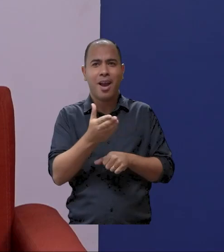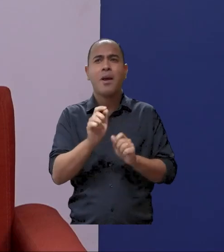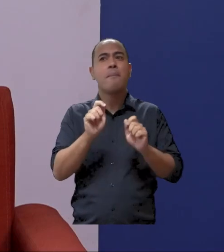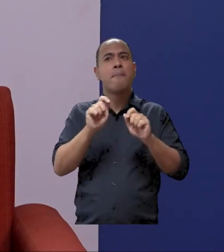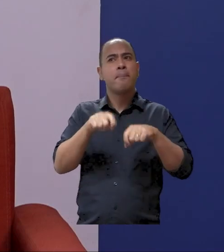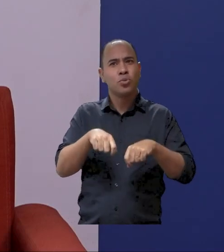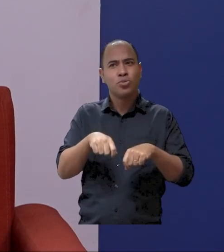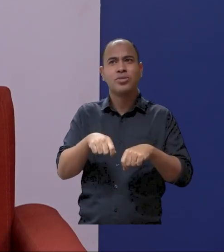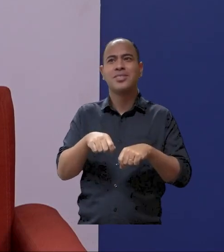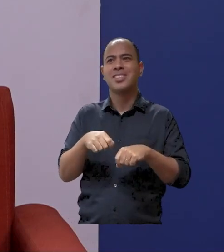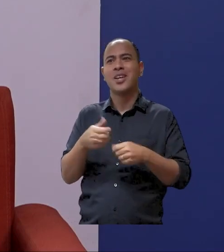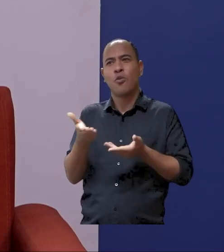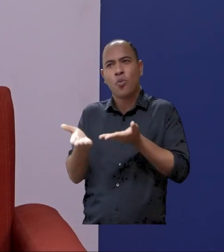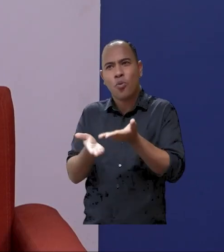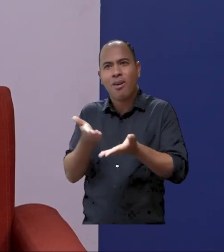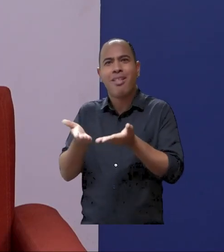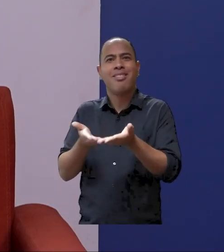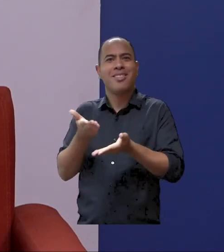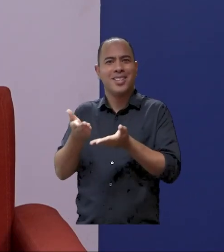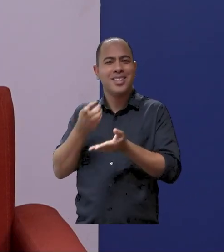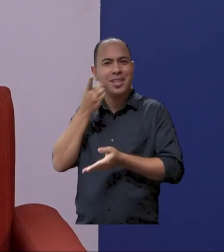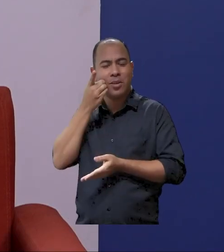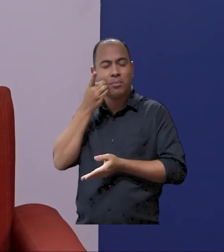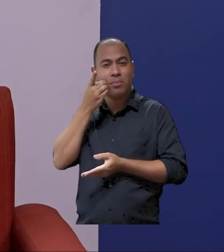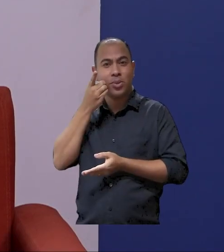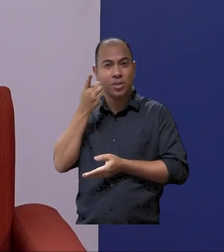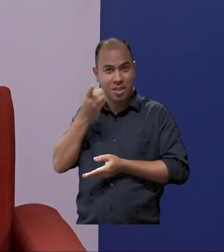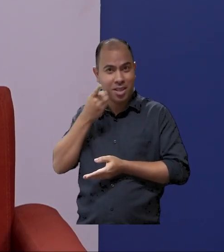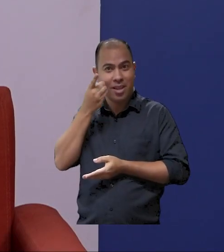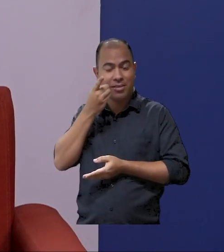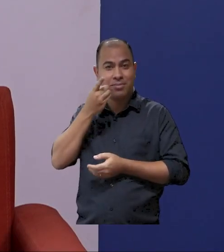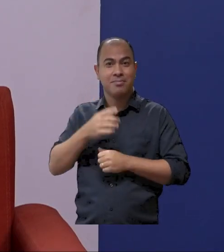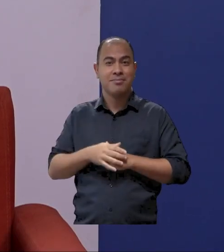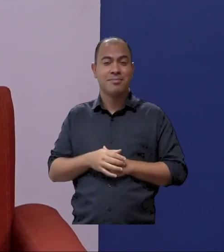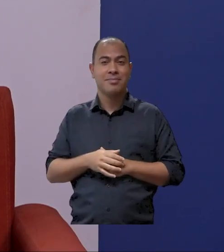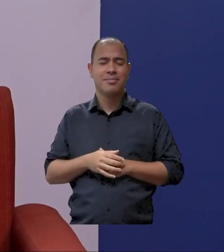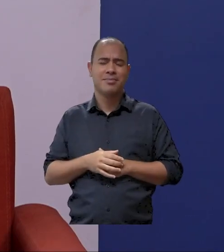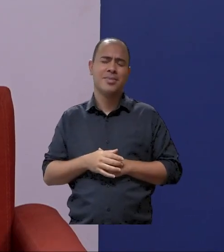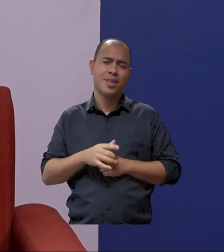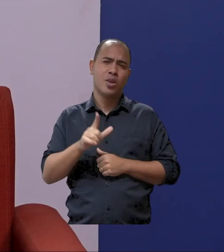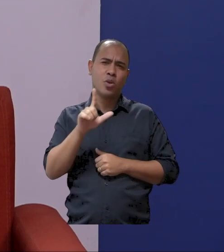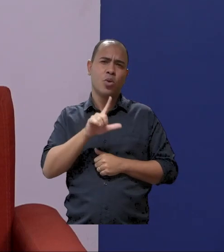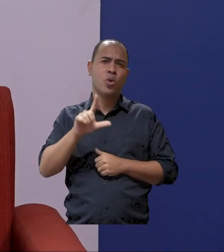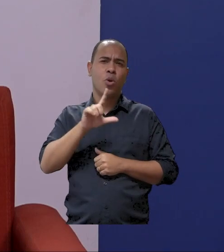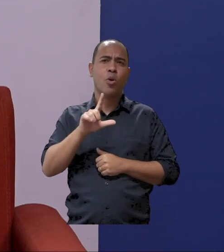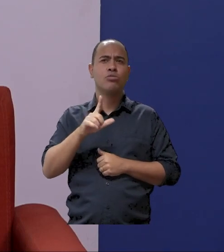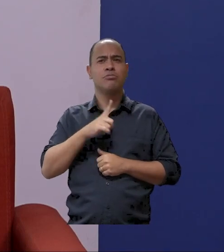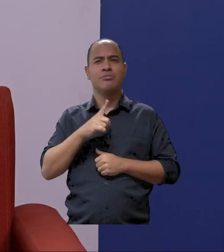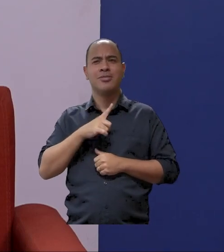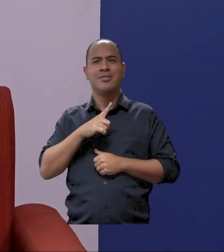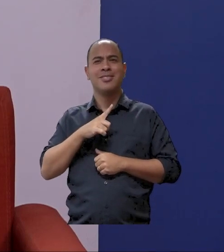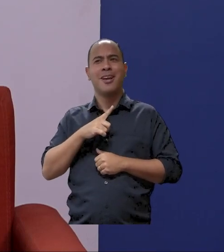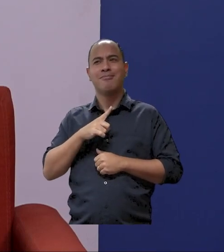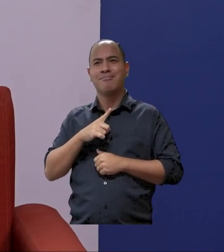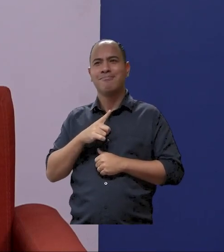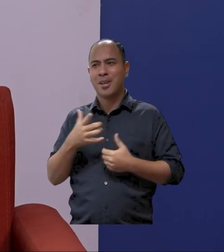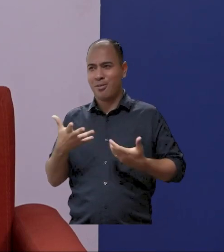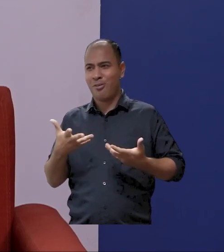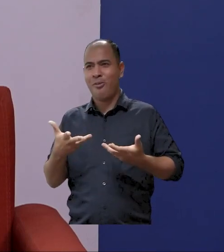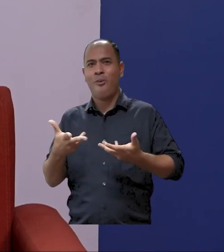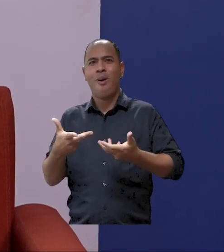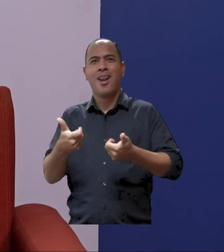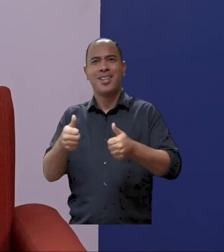eles possam oferecer aos deputados o melhor assessoramento, né? E isso aí logicamente reflete